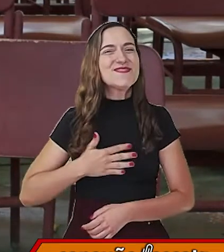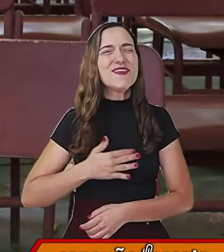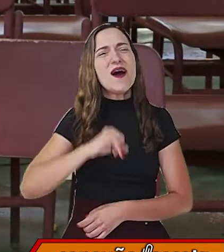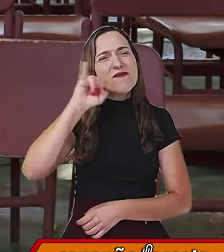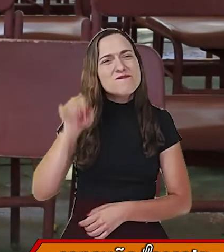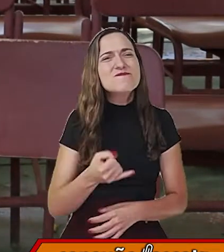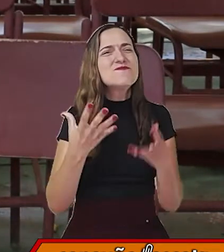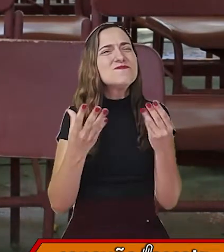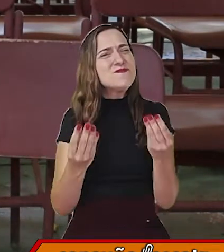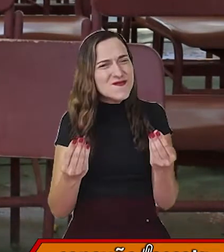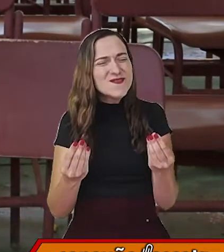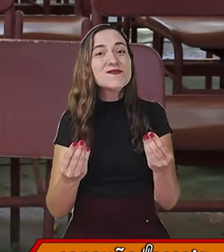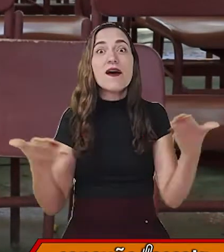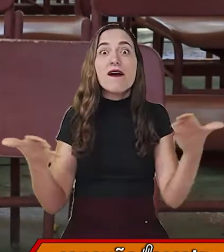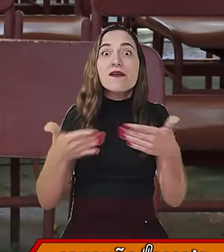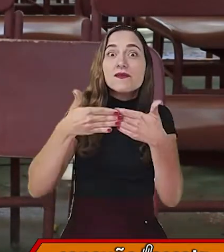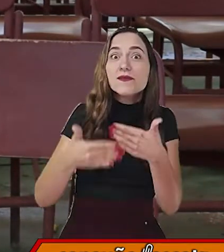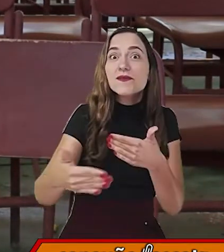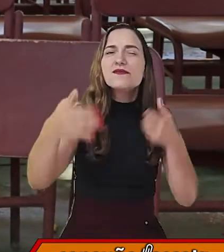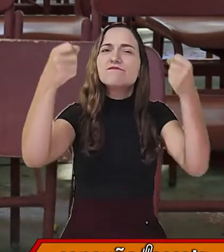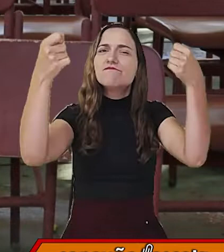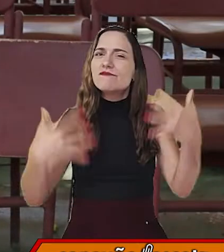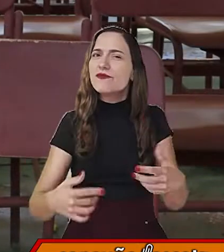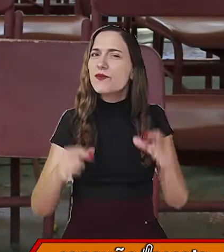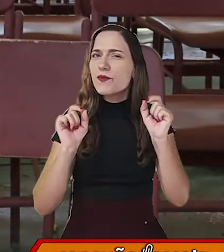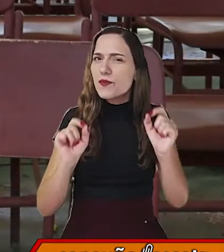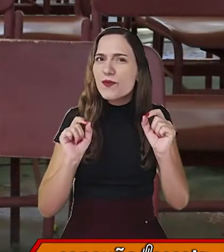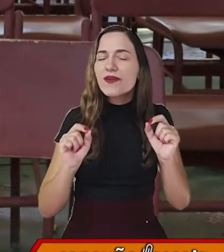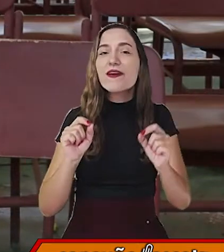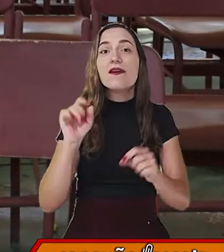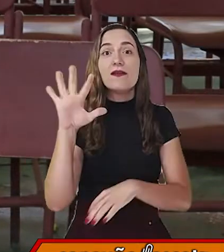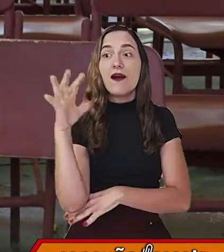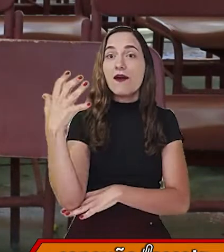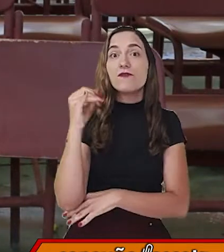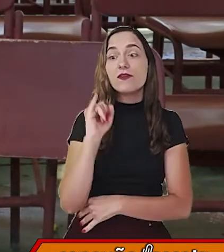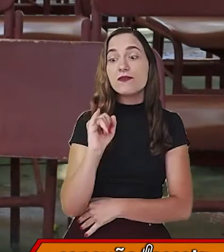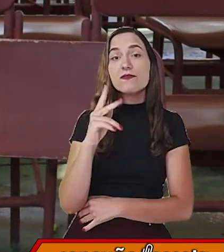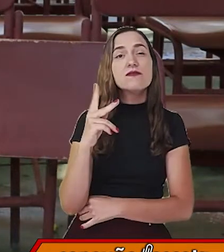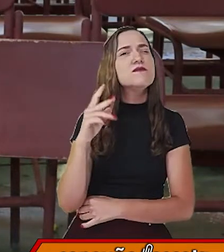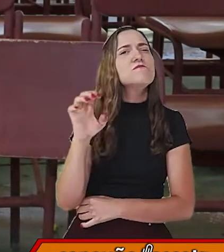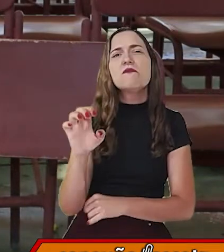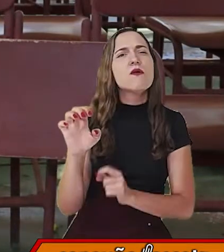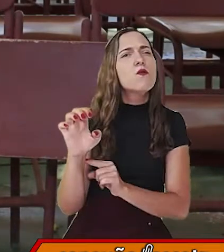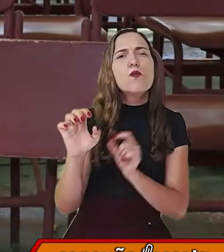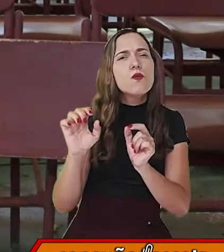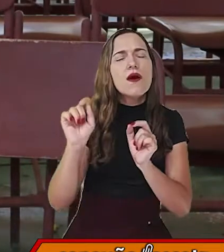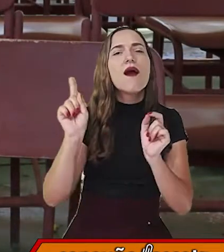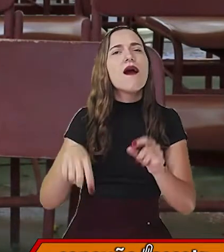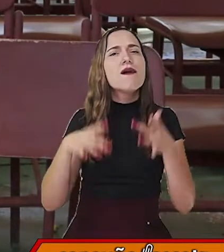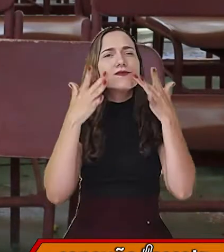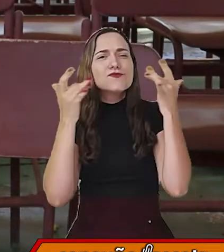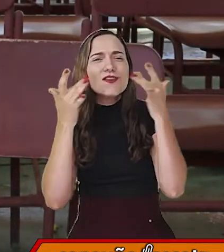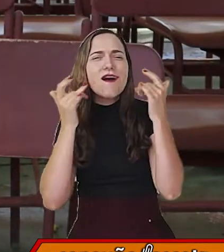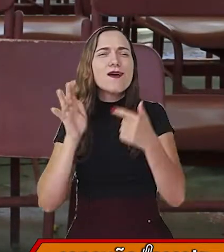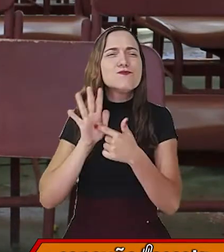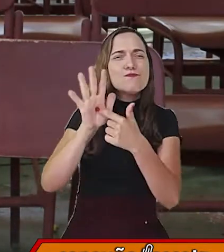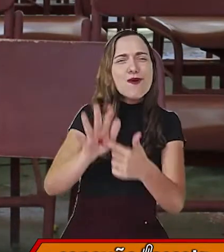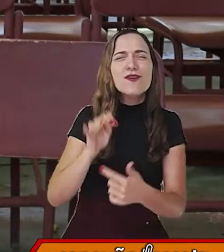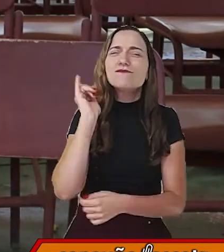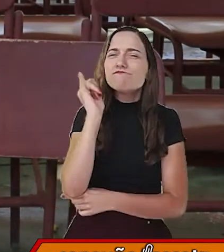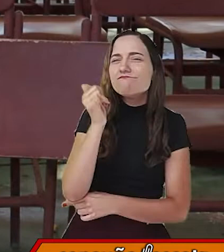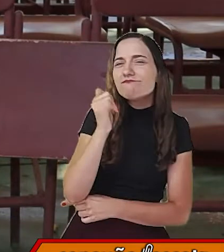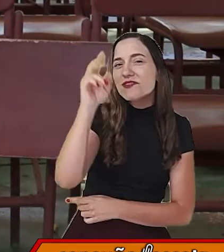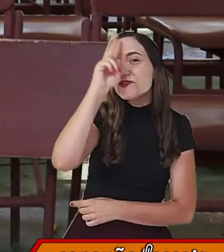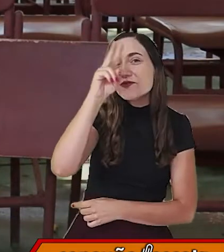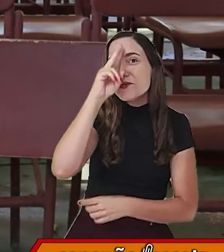tenha aproveitado muito. E agora a gente vai falar, gente, do IP. E a gente vai apresentar um teatro, uma história, uma contação de